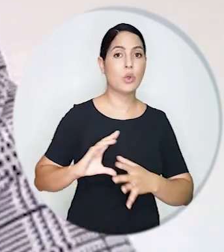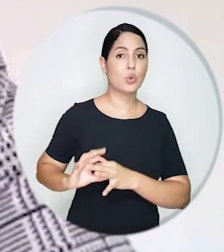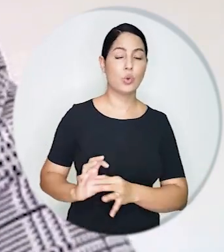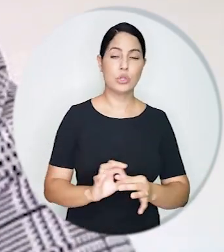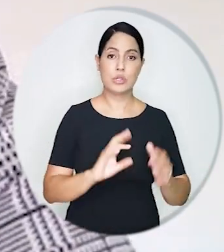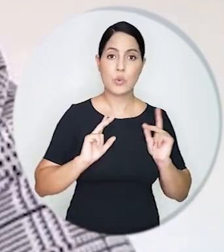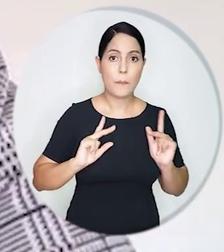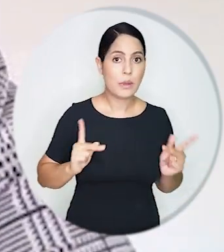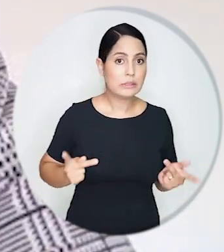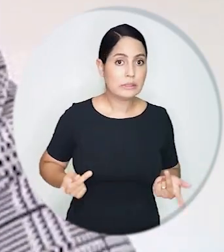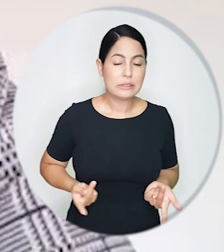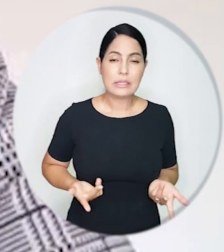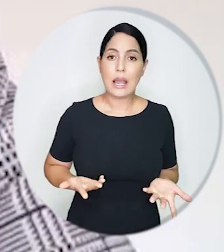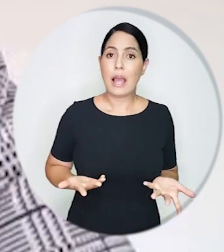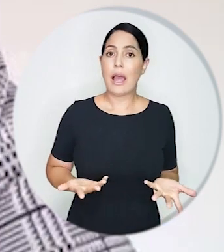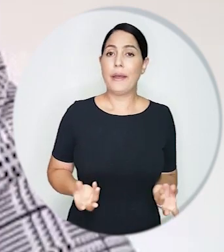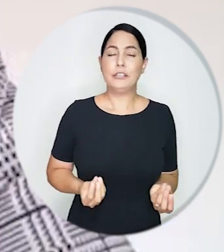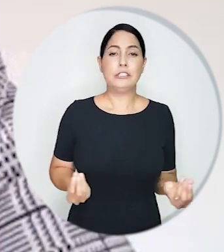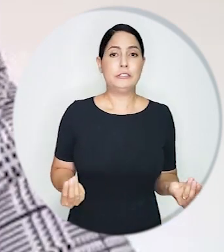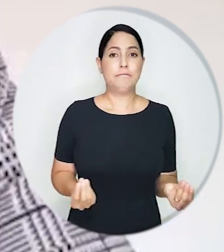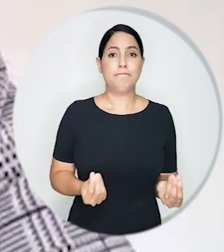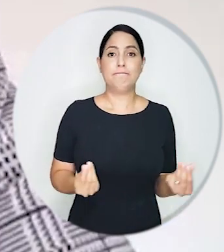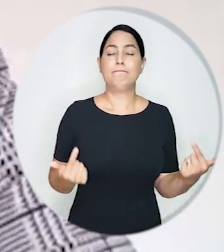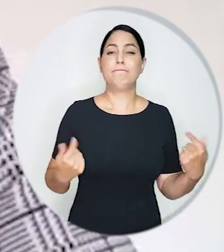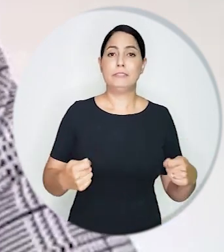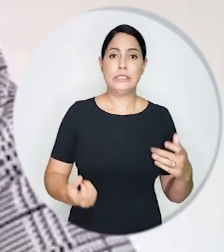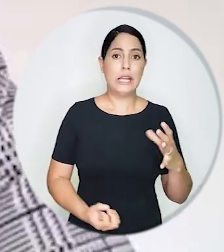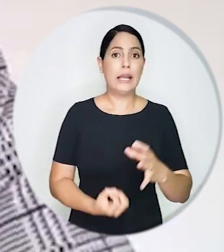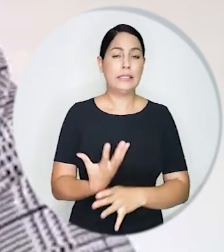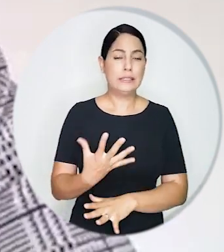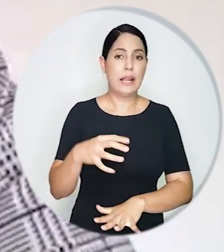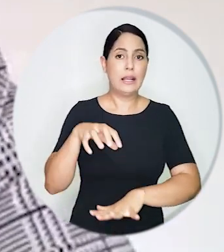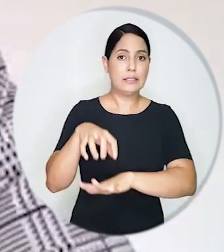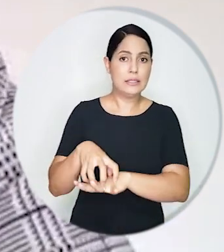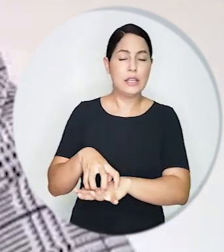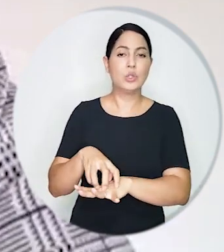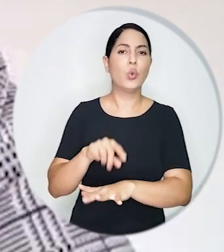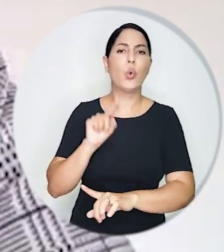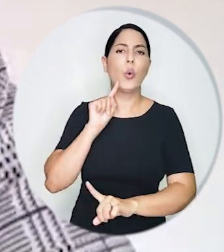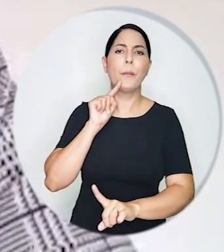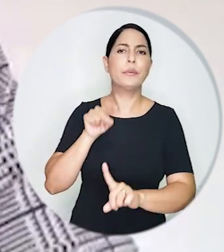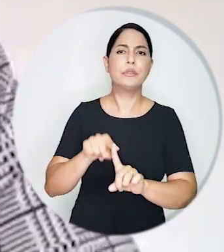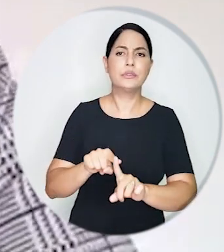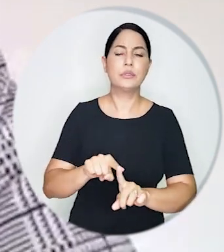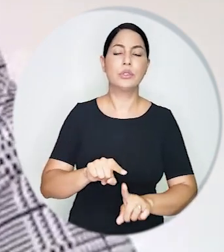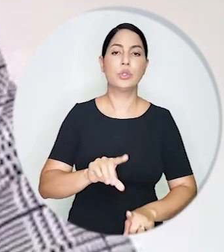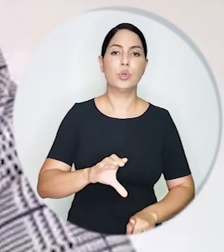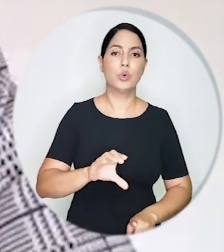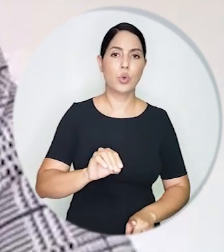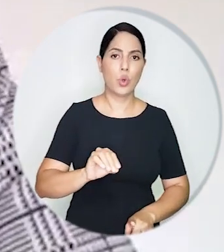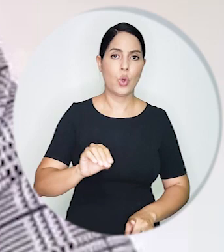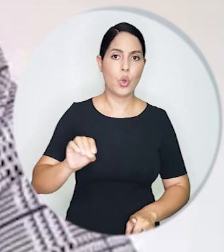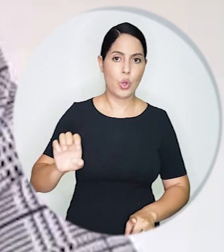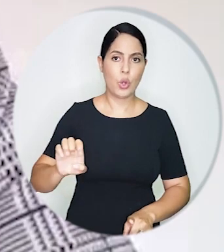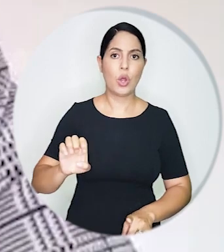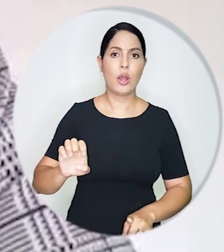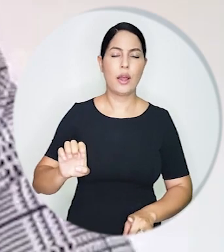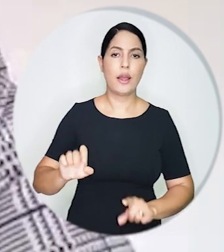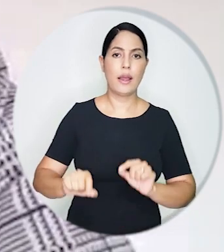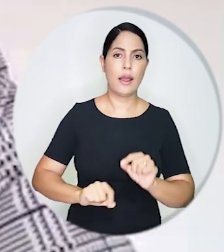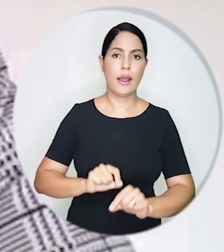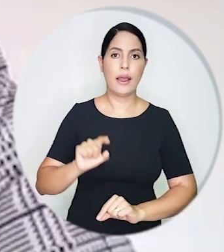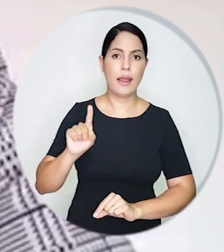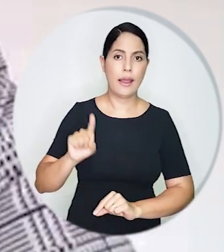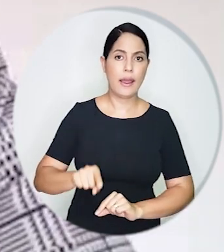crise emergencial, uma crise humanitária, é necessário que se instale esse centro operacional, que funciona com diálogo com